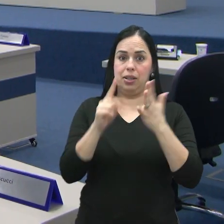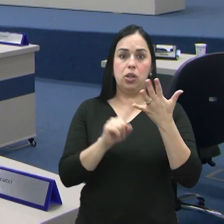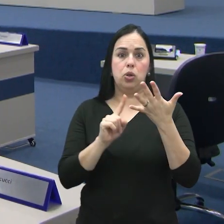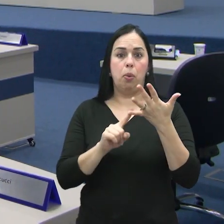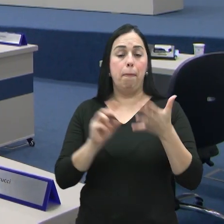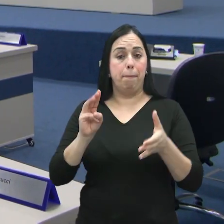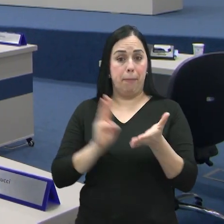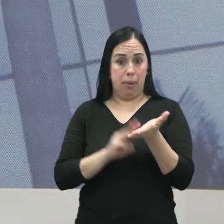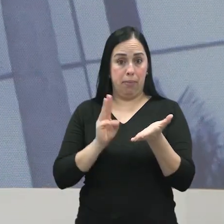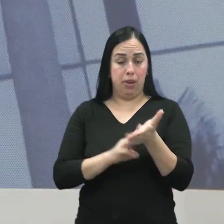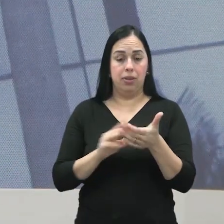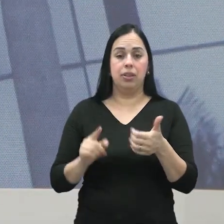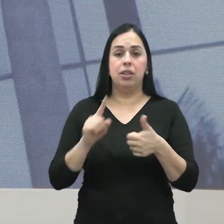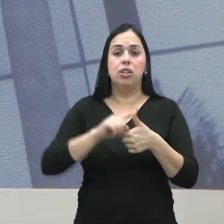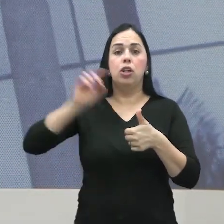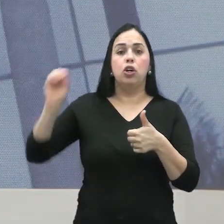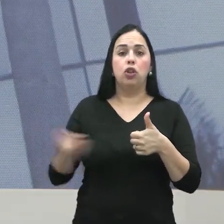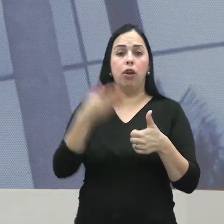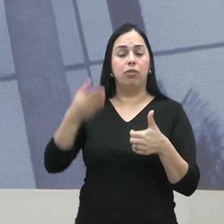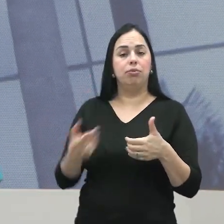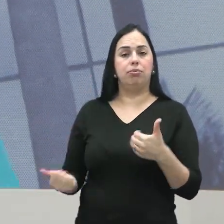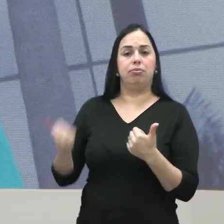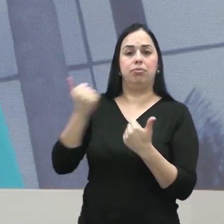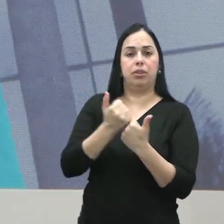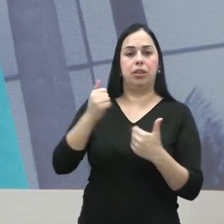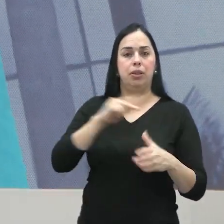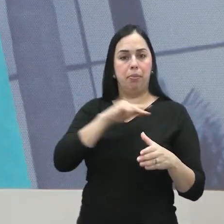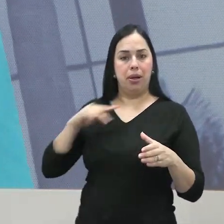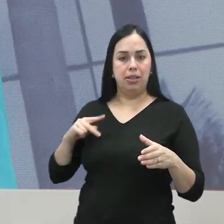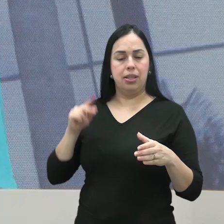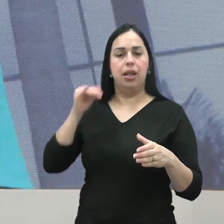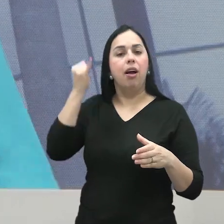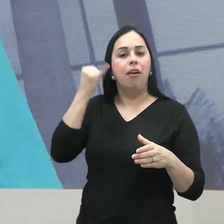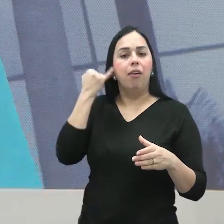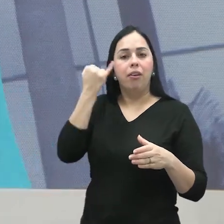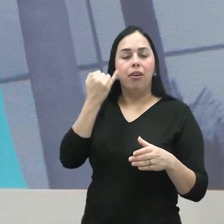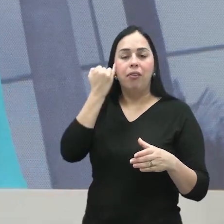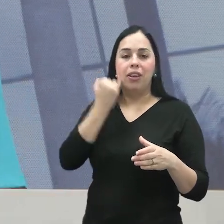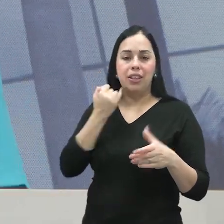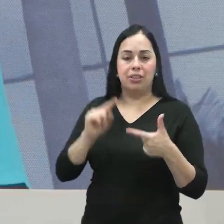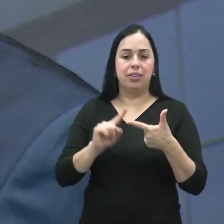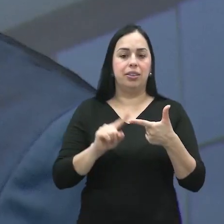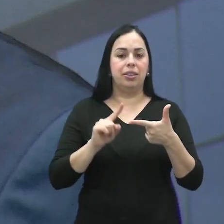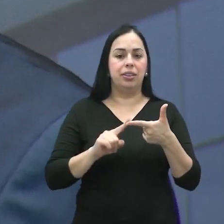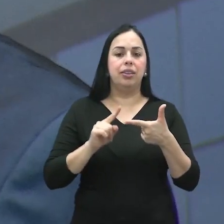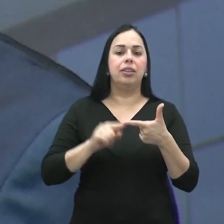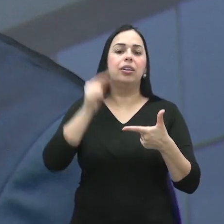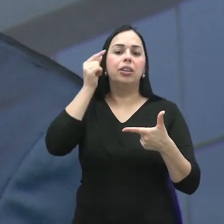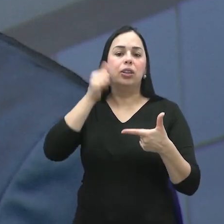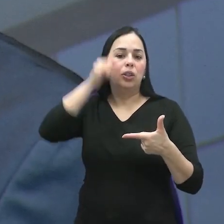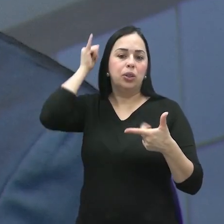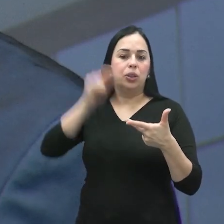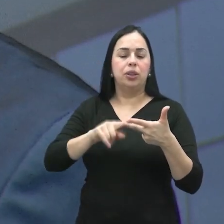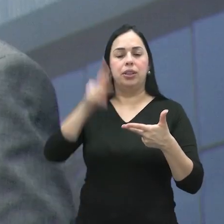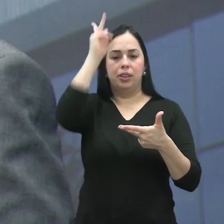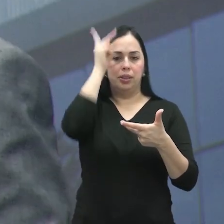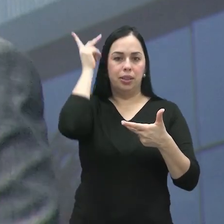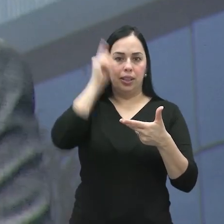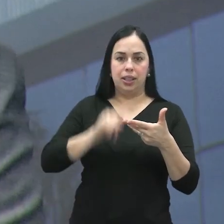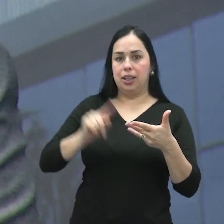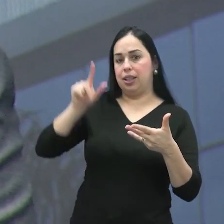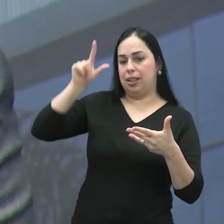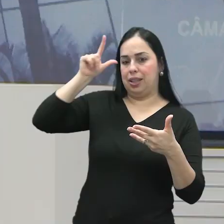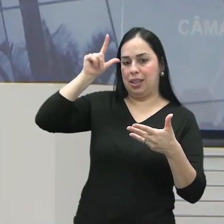relator e 1 membro. Nesse novo mandato, quem assume como presidente é o vereador Zé Luiz. Os relatores são Gilson Campos,